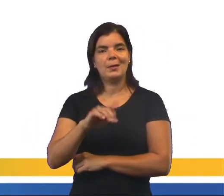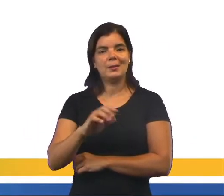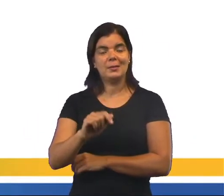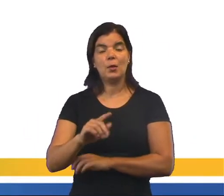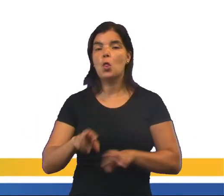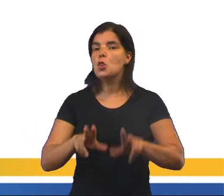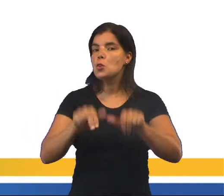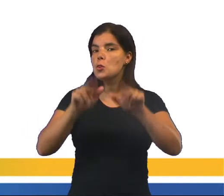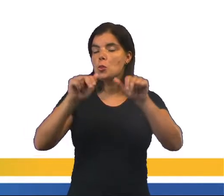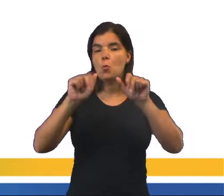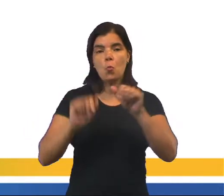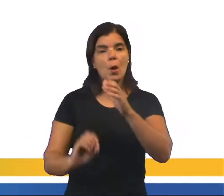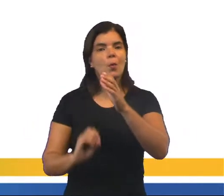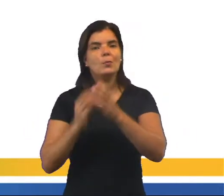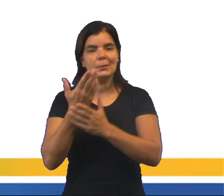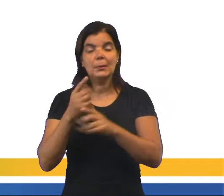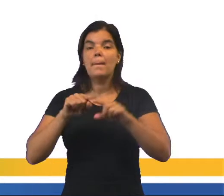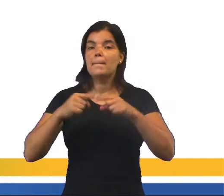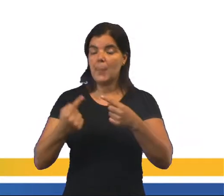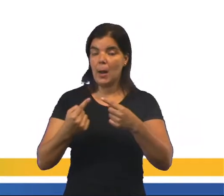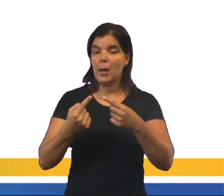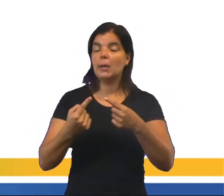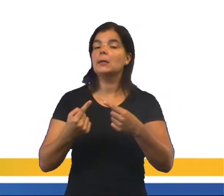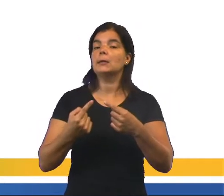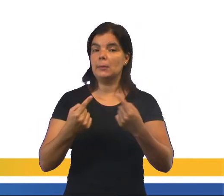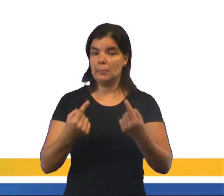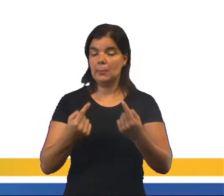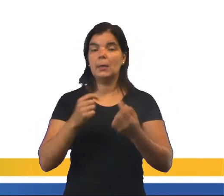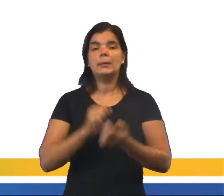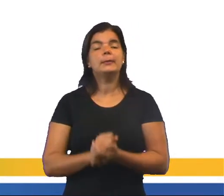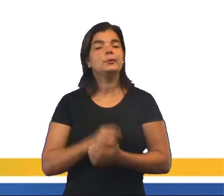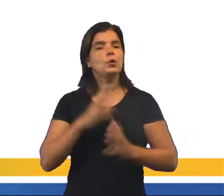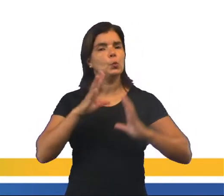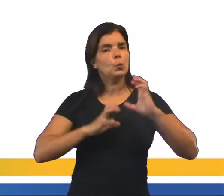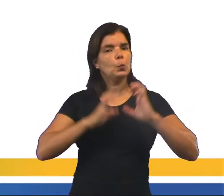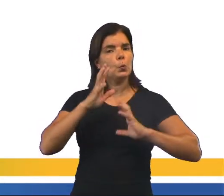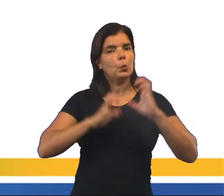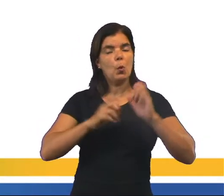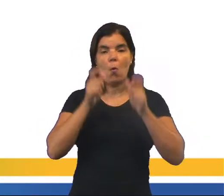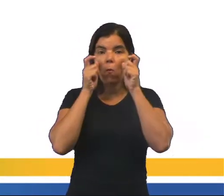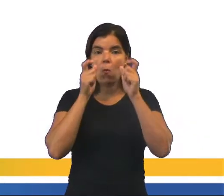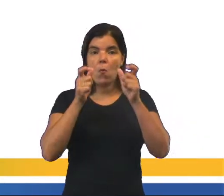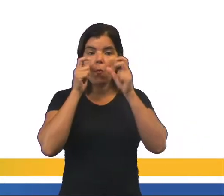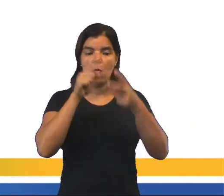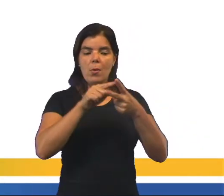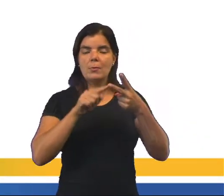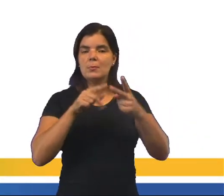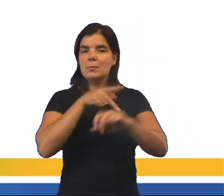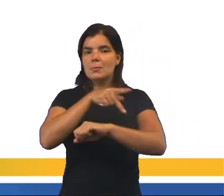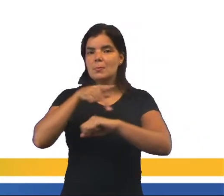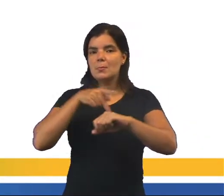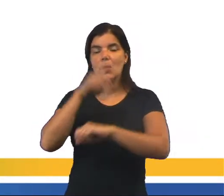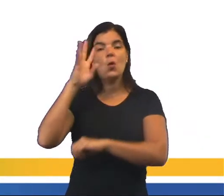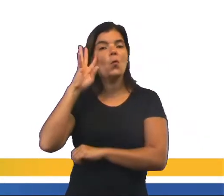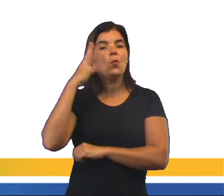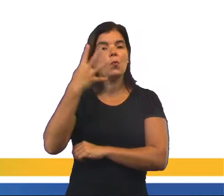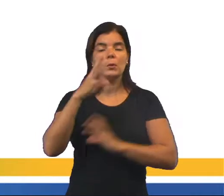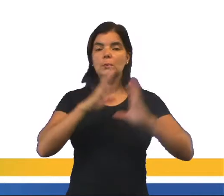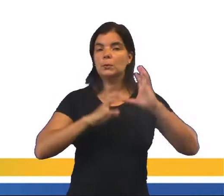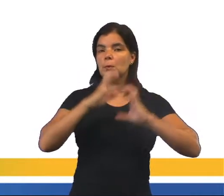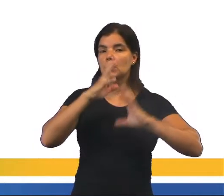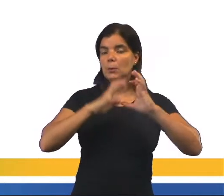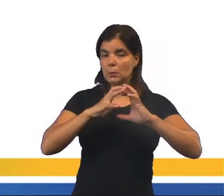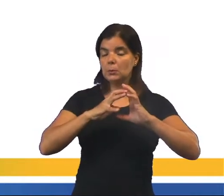armado direto entre os Estados Unidos e a União Soviética, mas o conflito de interesse entre os dois países resultou em